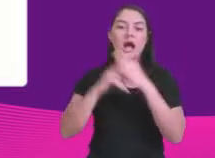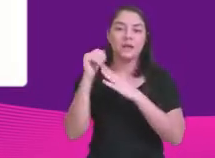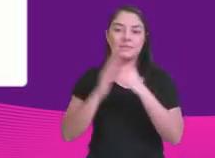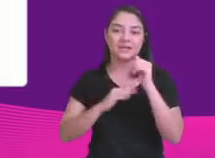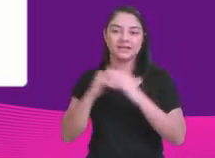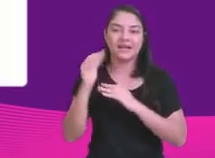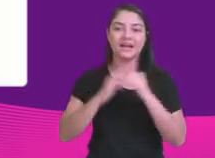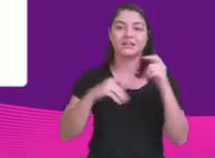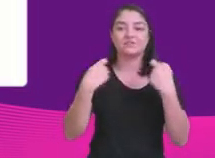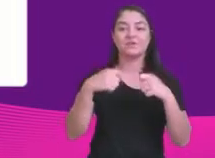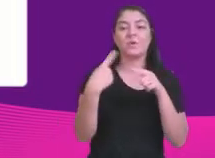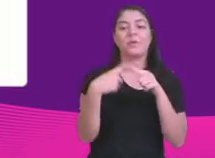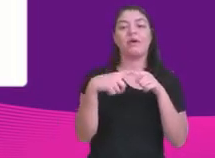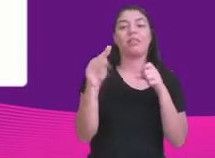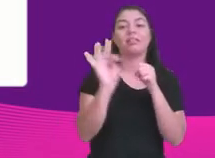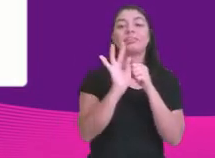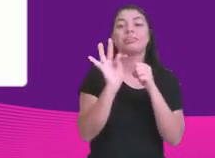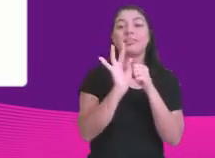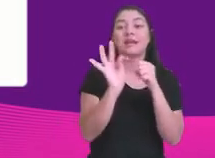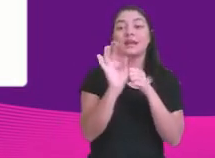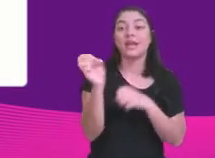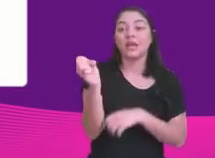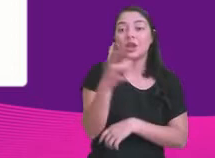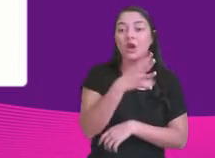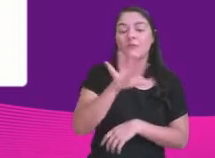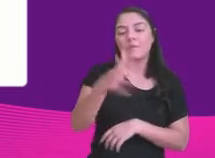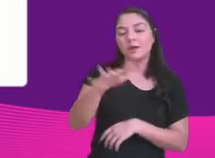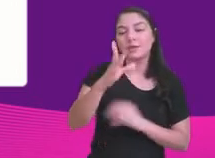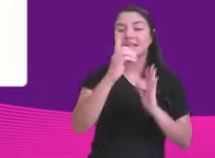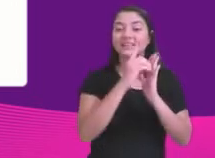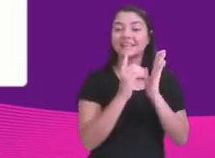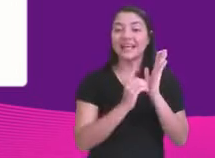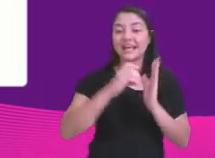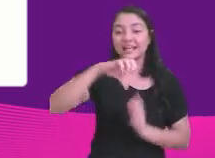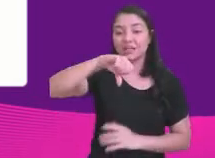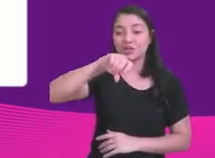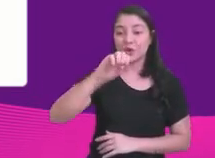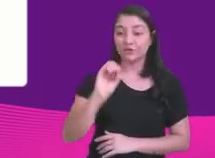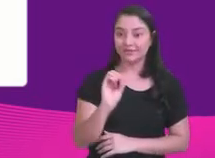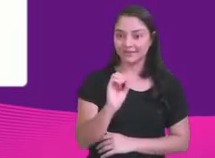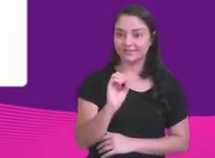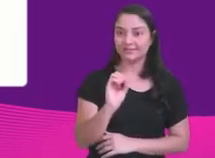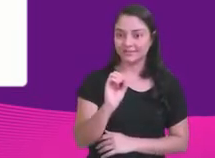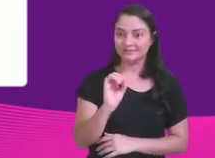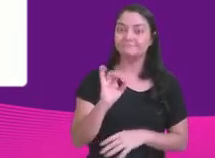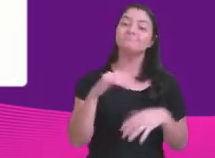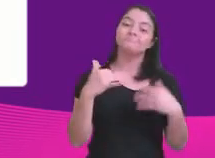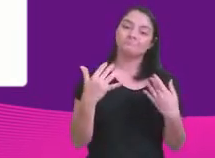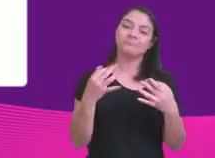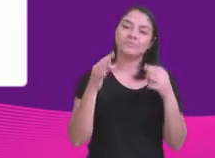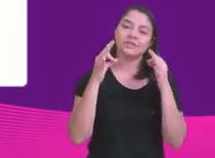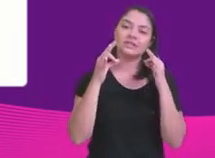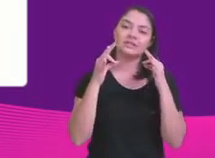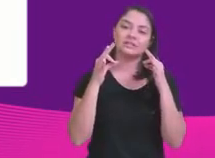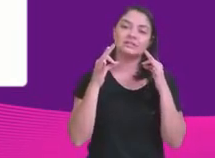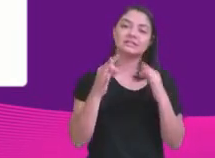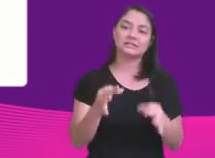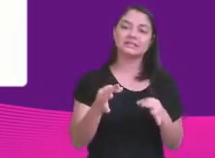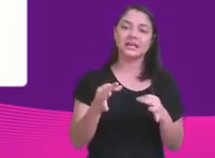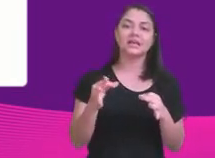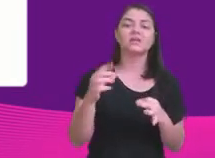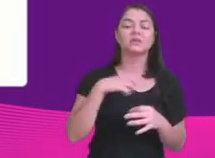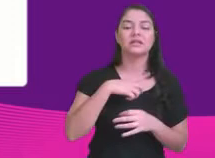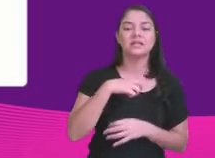técnica nova, início da década de 90, e obviamente que existiu uma grande